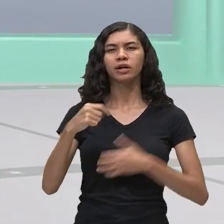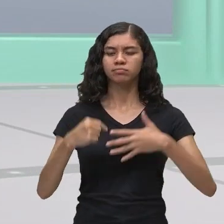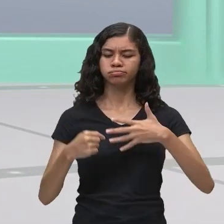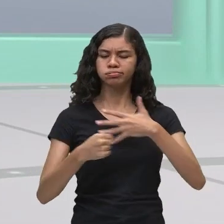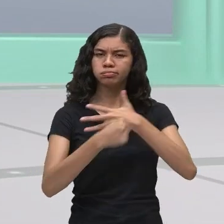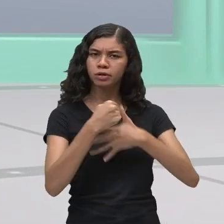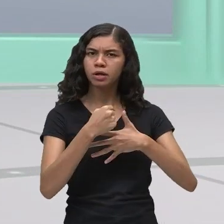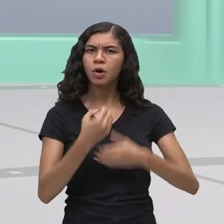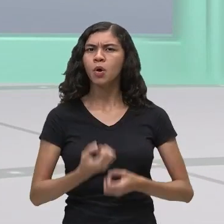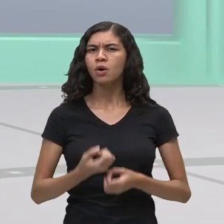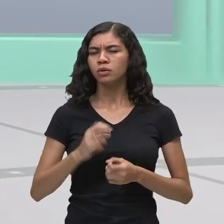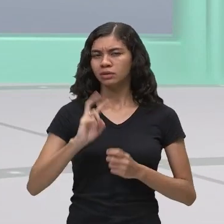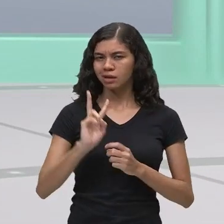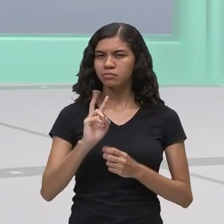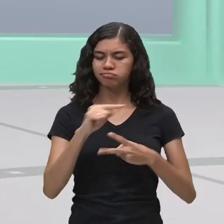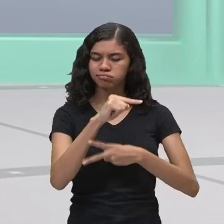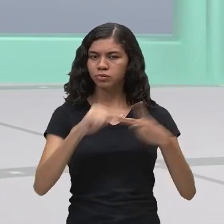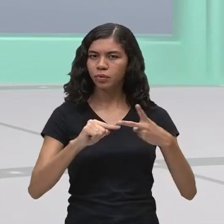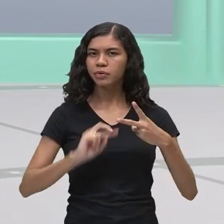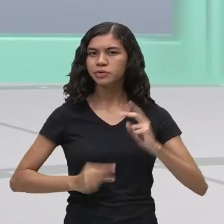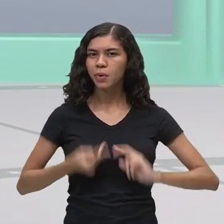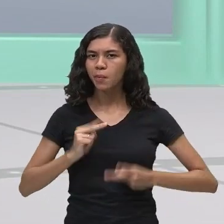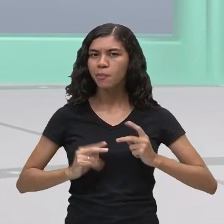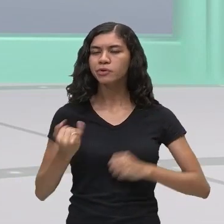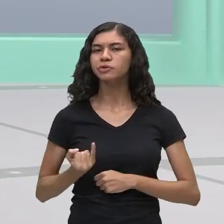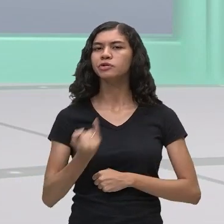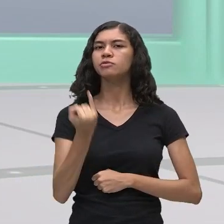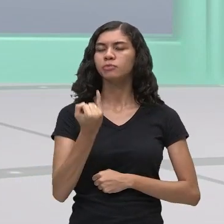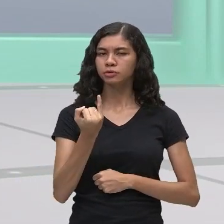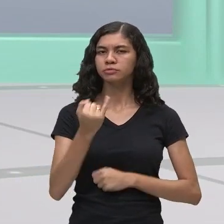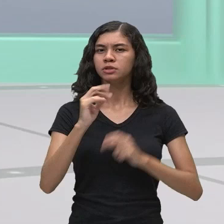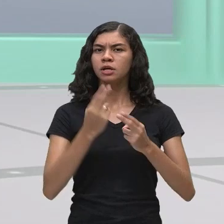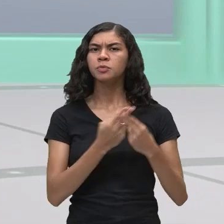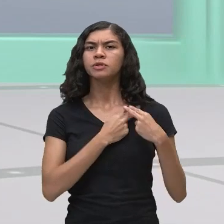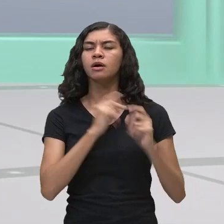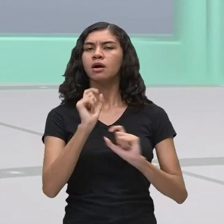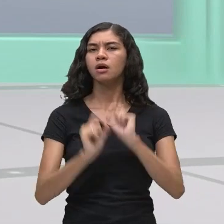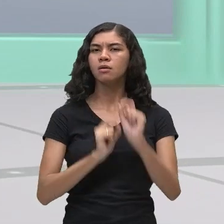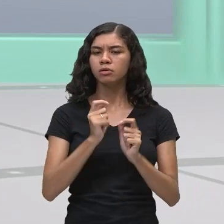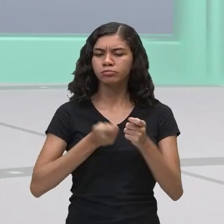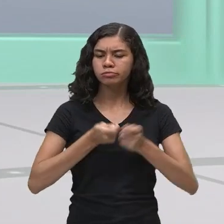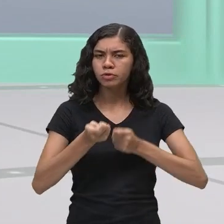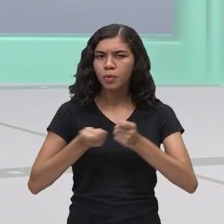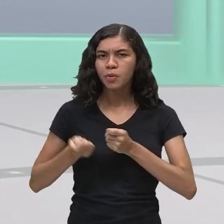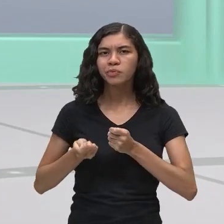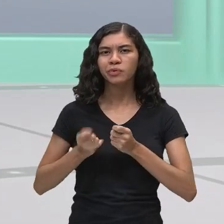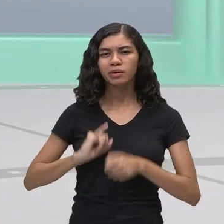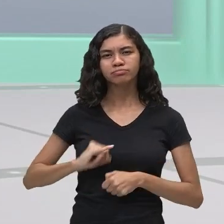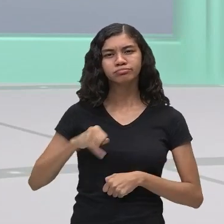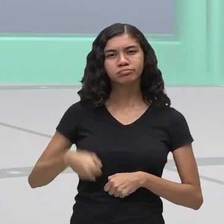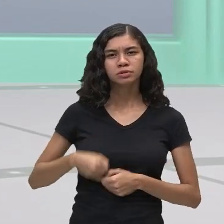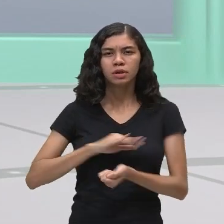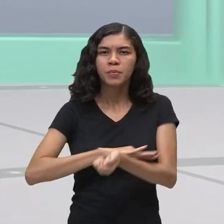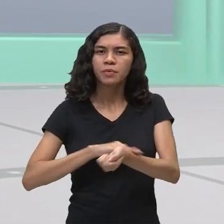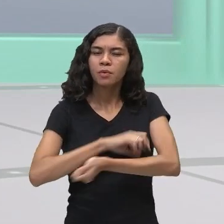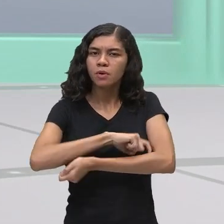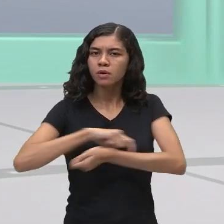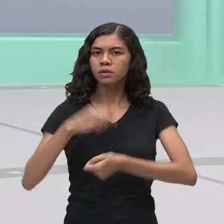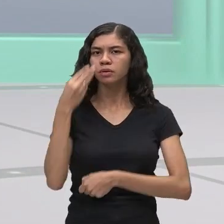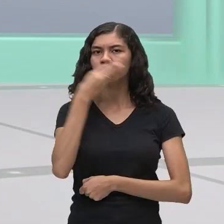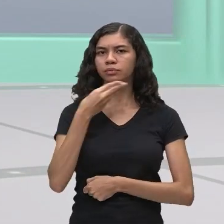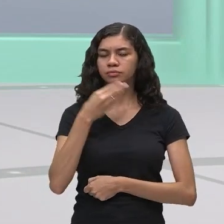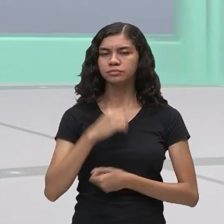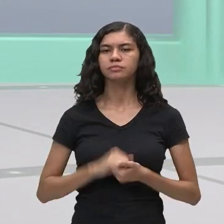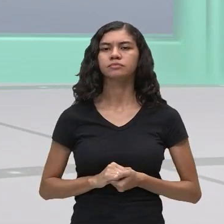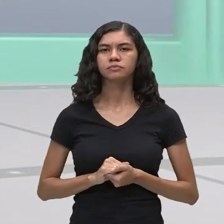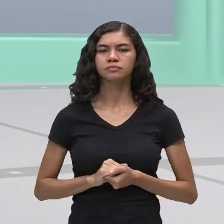dois importantes hormônios, insulina e glucagon, que são responsáveis por regular a quantidade de açúcar no nosso sangue. Falamos